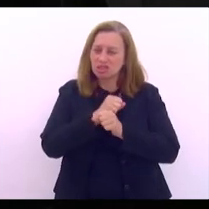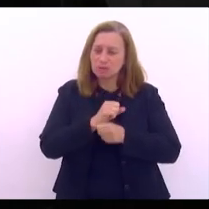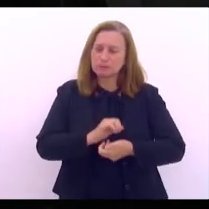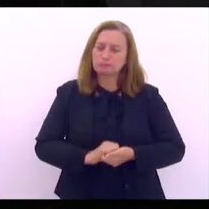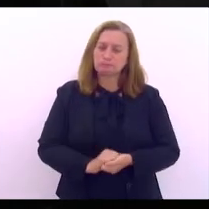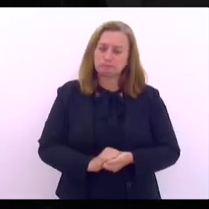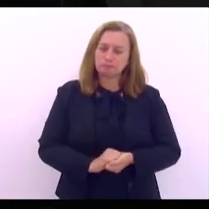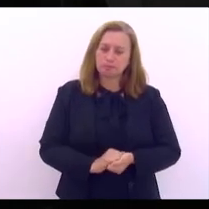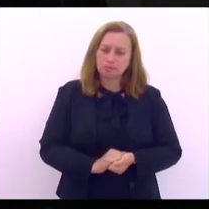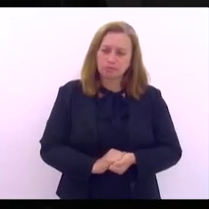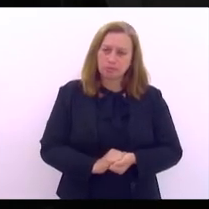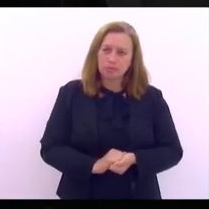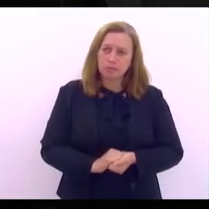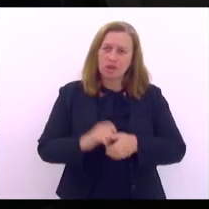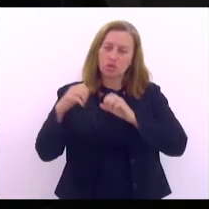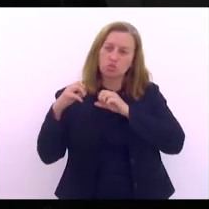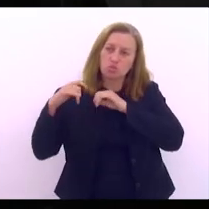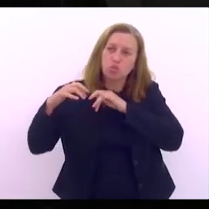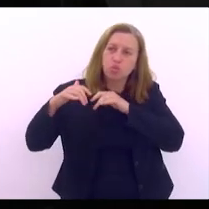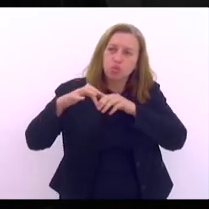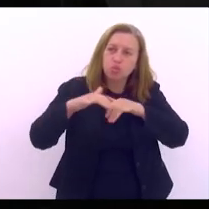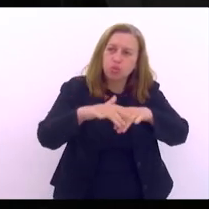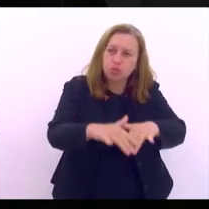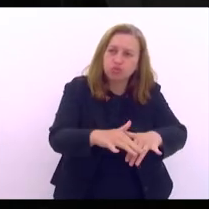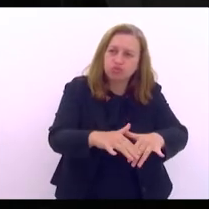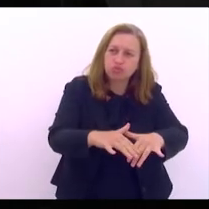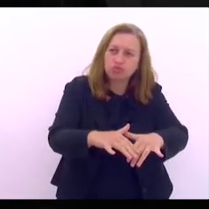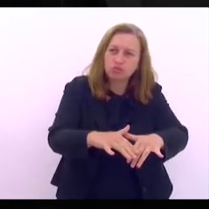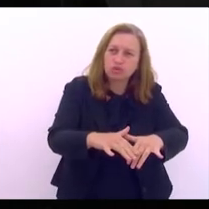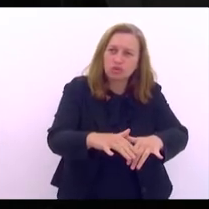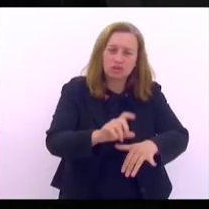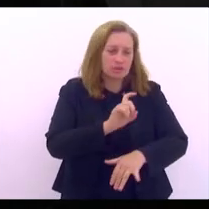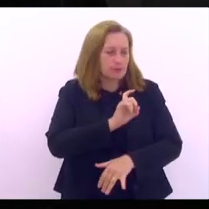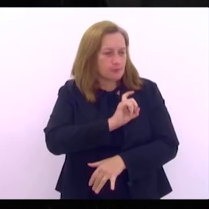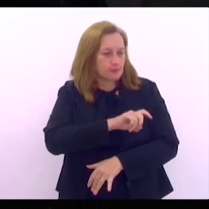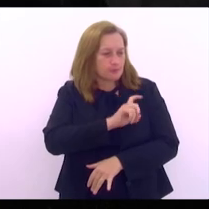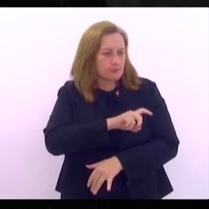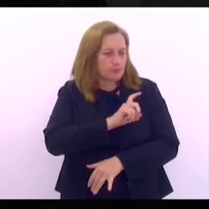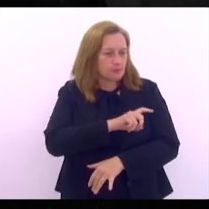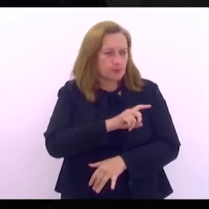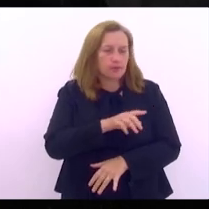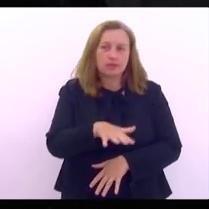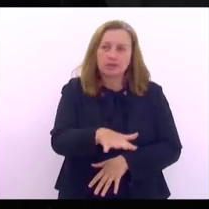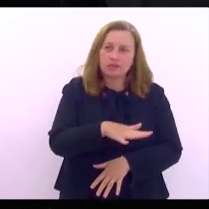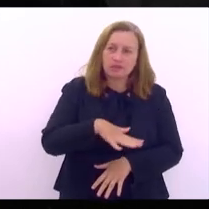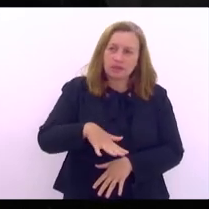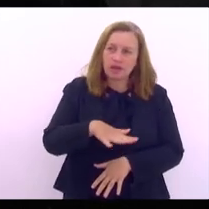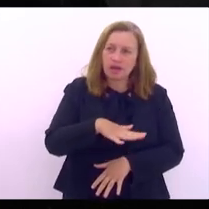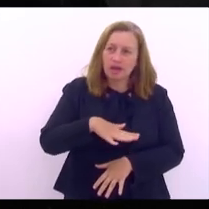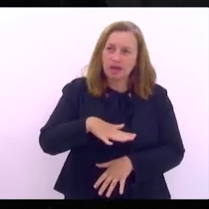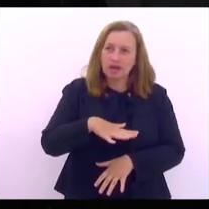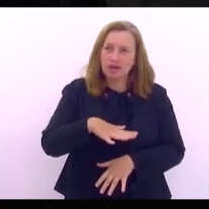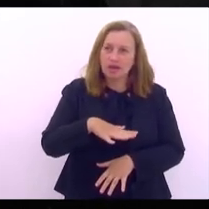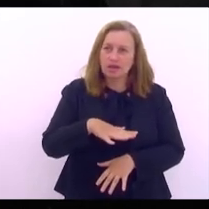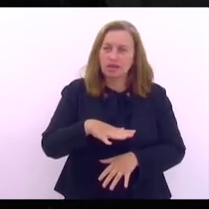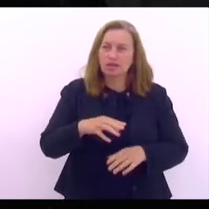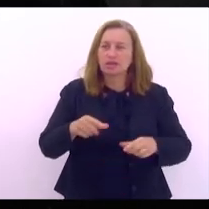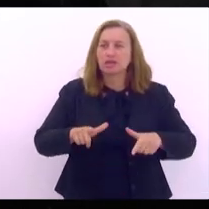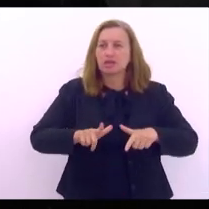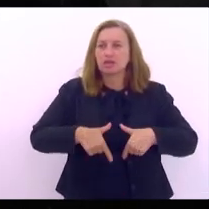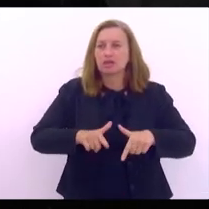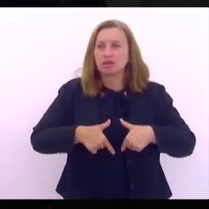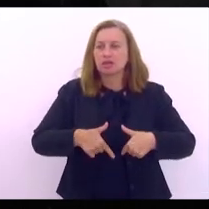a essa invasão covarde do território israelense pelo grupo terrorista